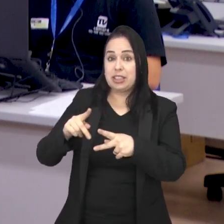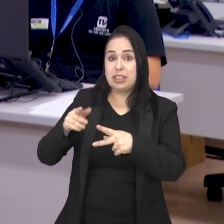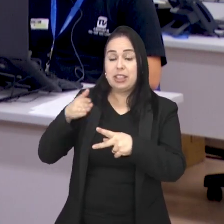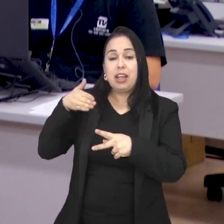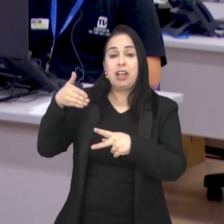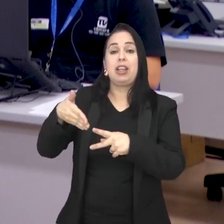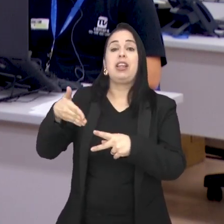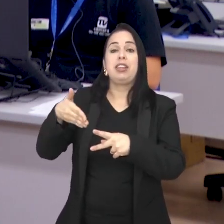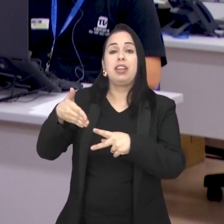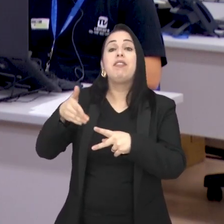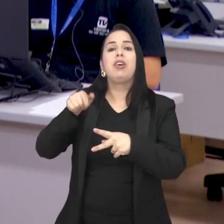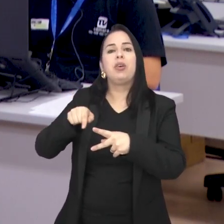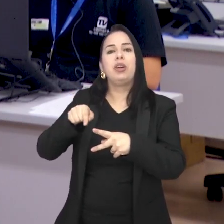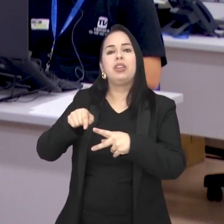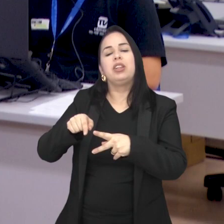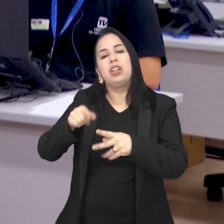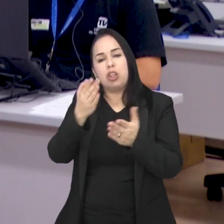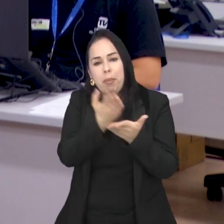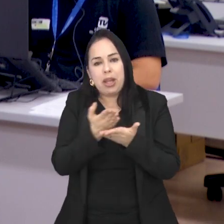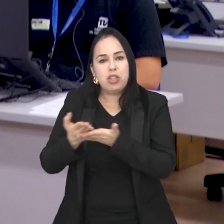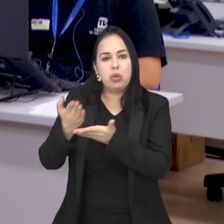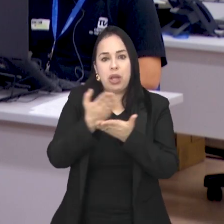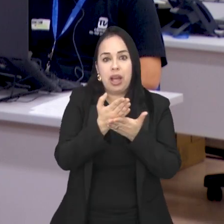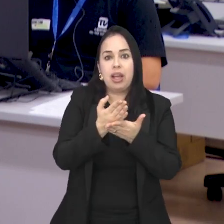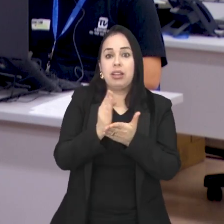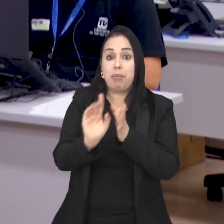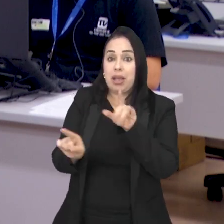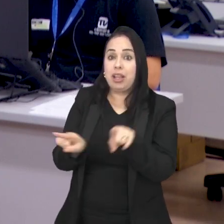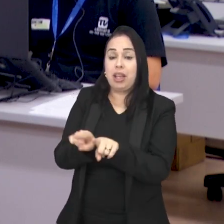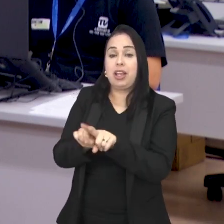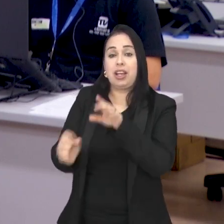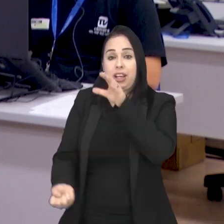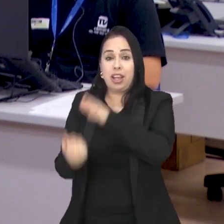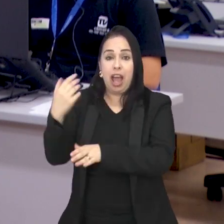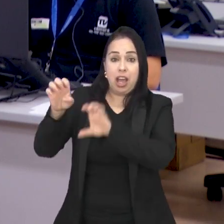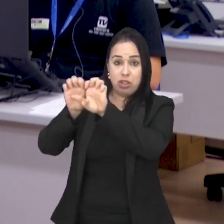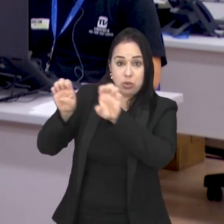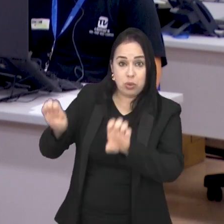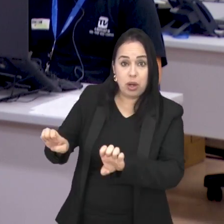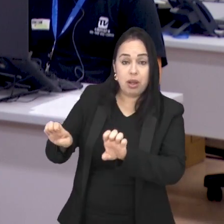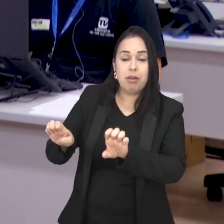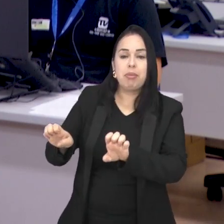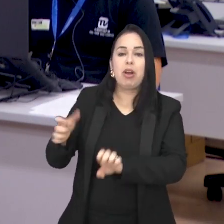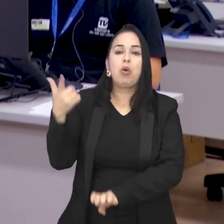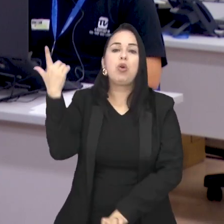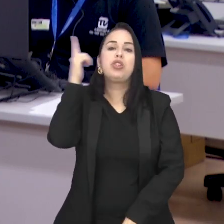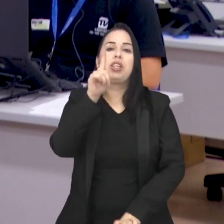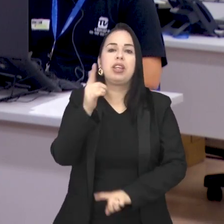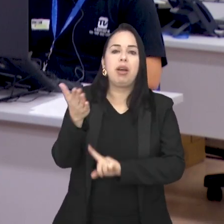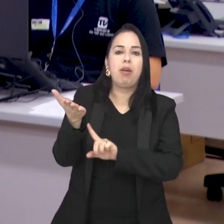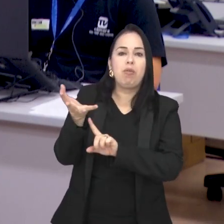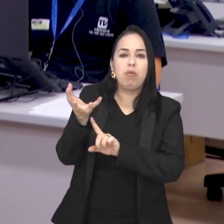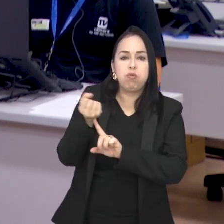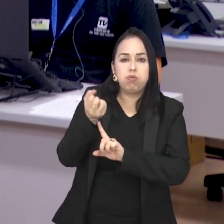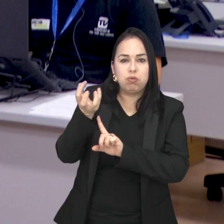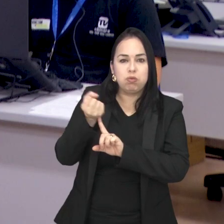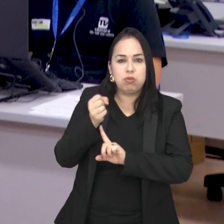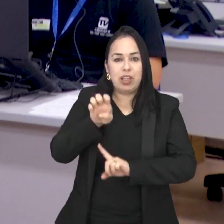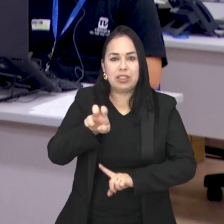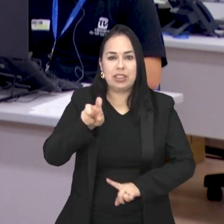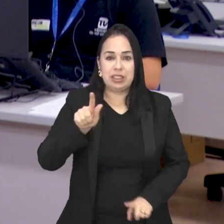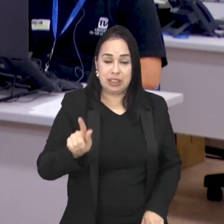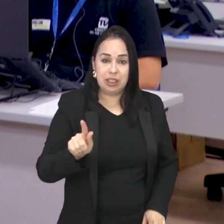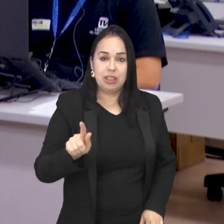nossa cidade foi apontada para liderar estudos e também a instalação de estrutura para receber o sinal. E agora também vai